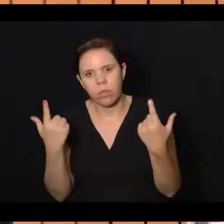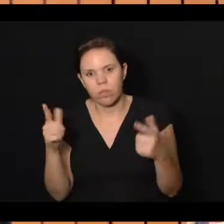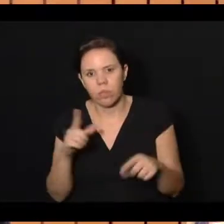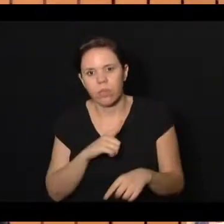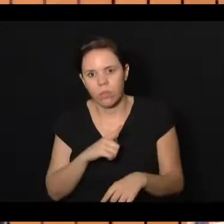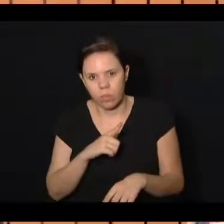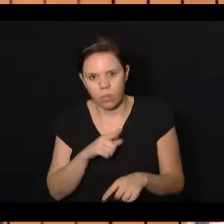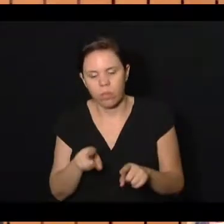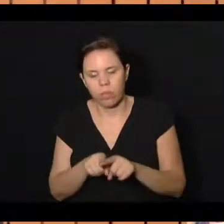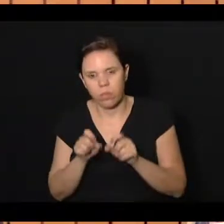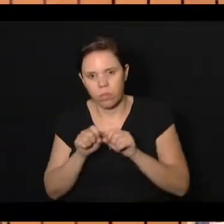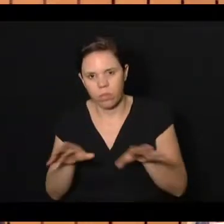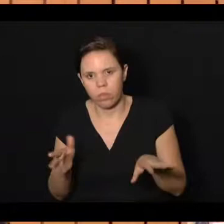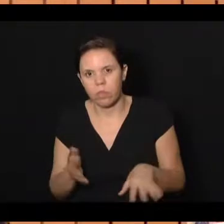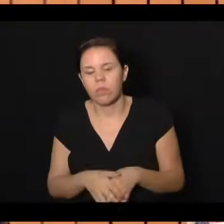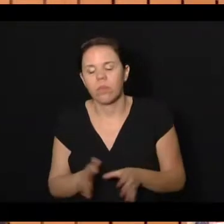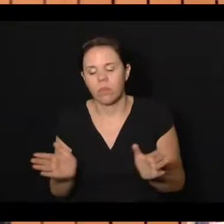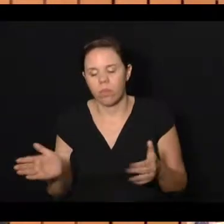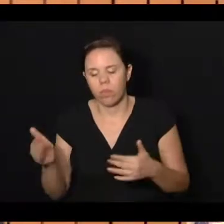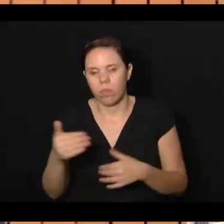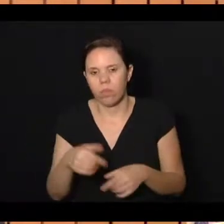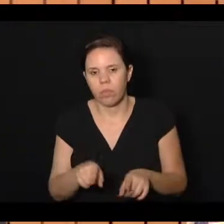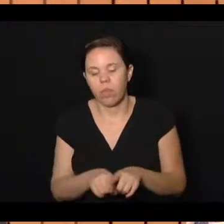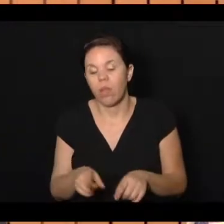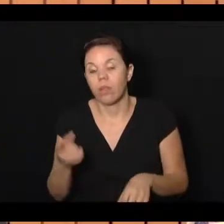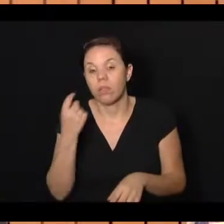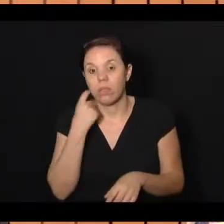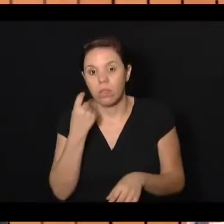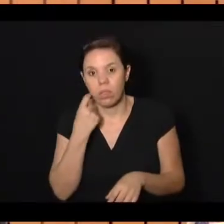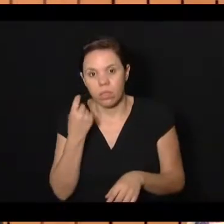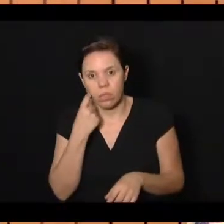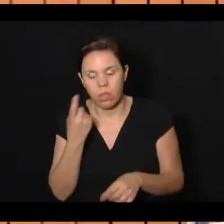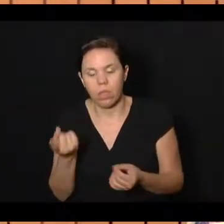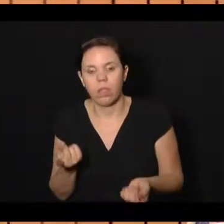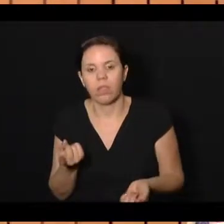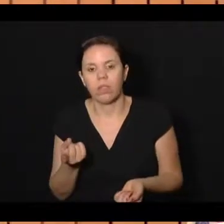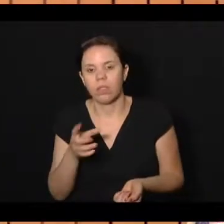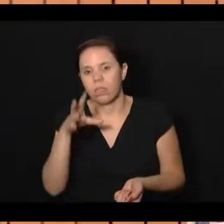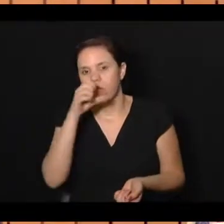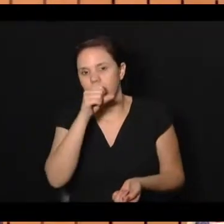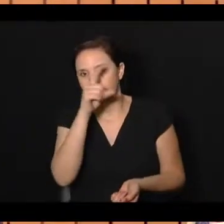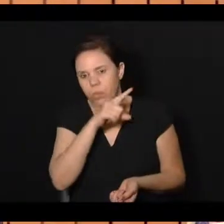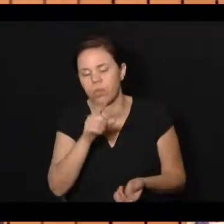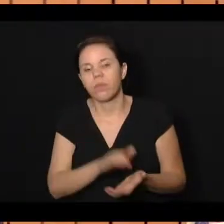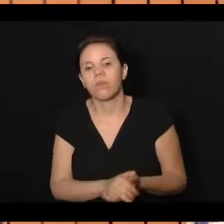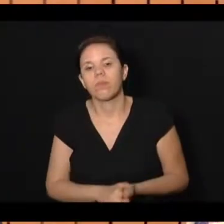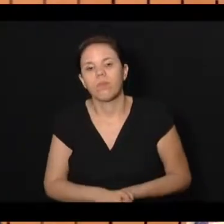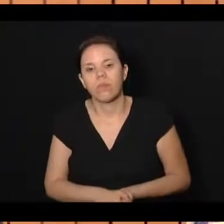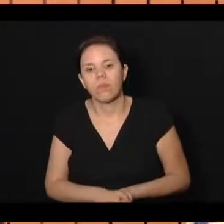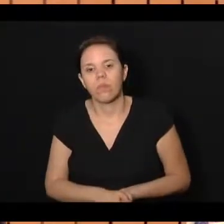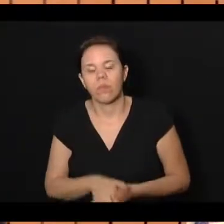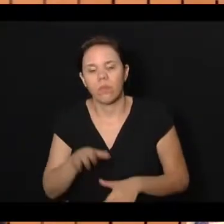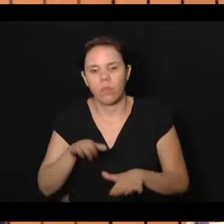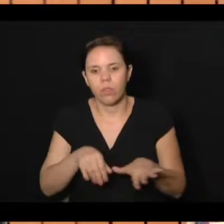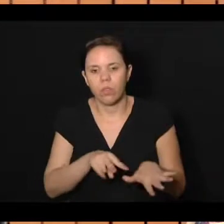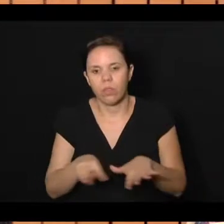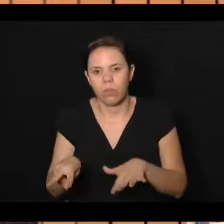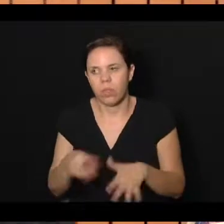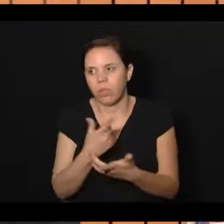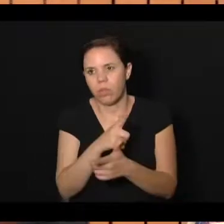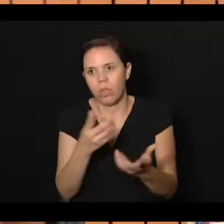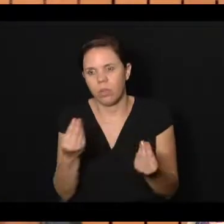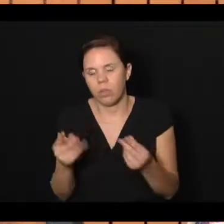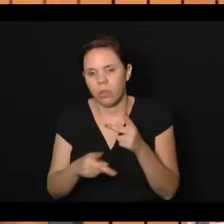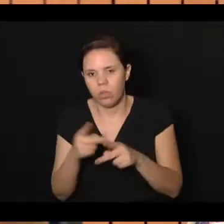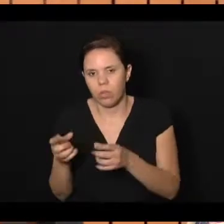dias que tem sua distribuição é sexta quinta sábado e domingo finalmente a segunda feira tem uma não tem tanta gente distribuindo então